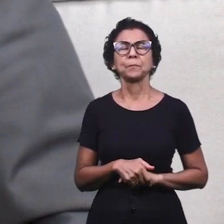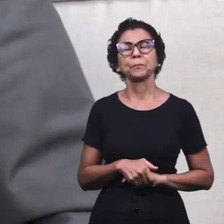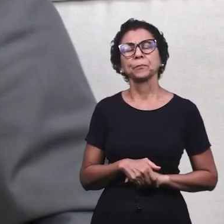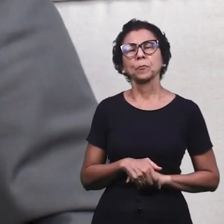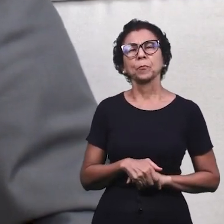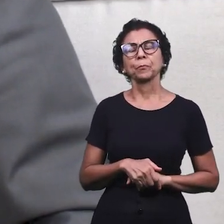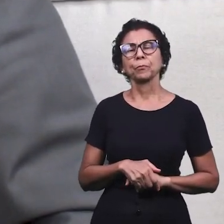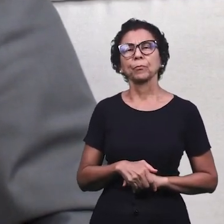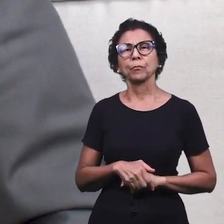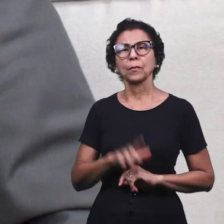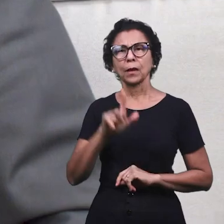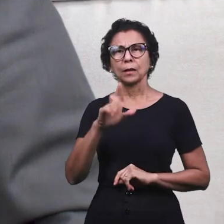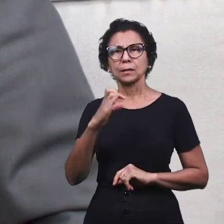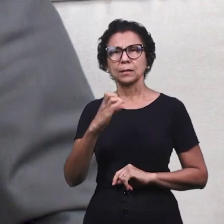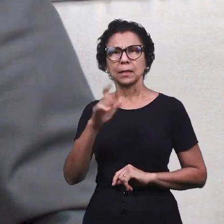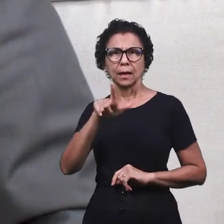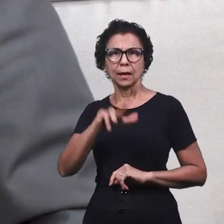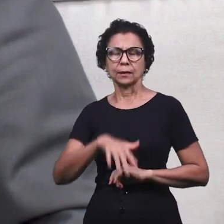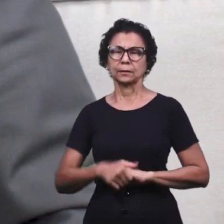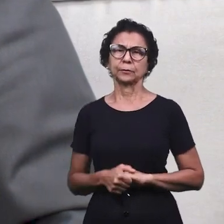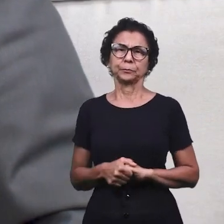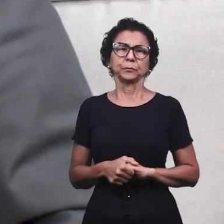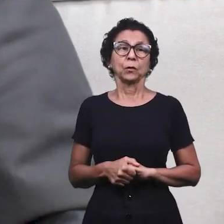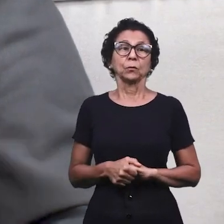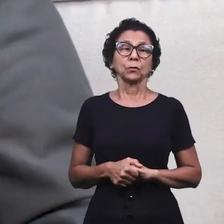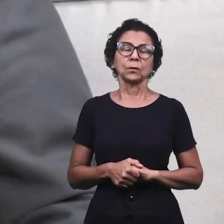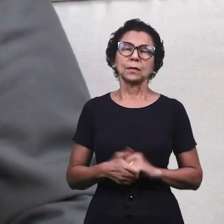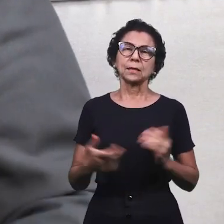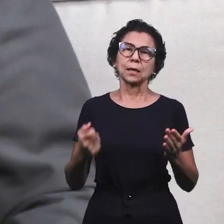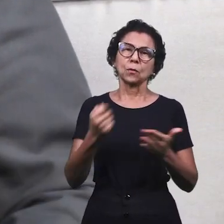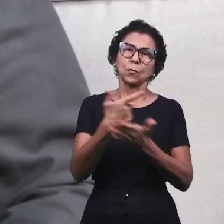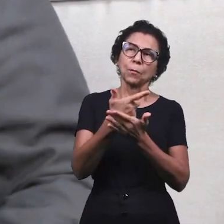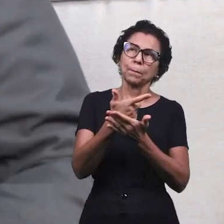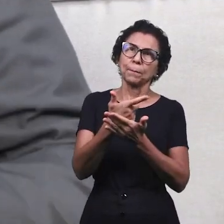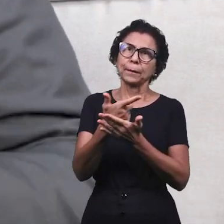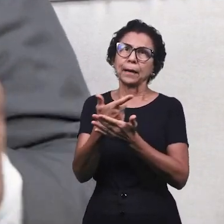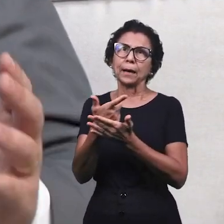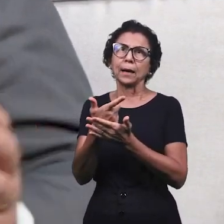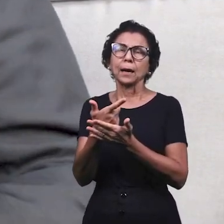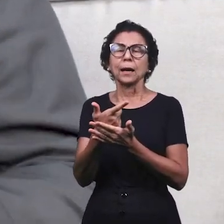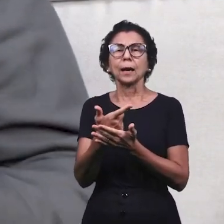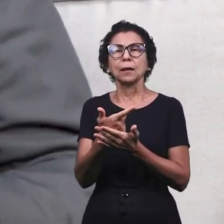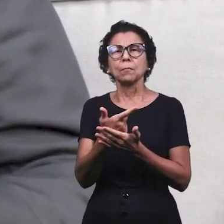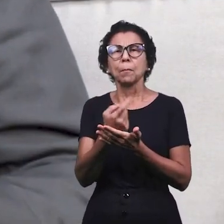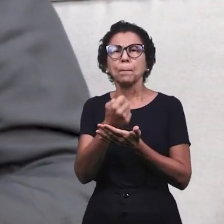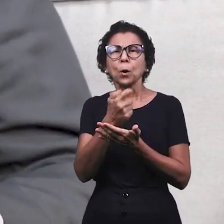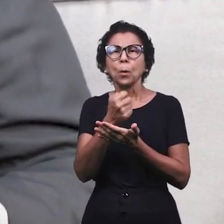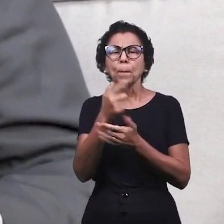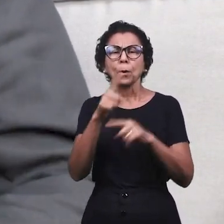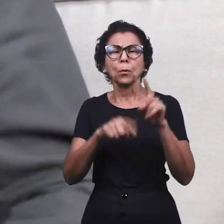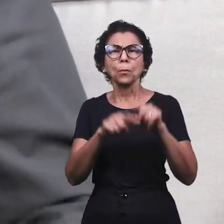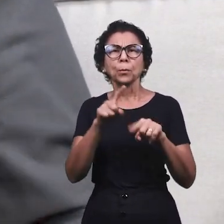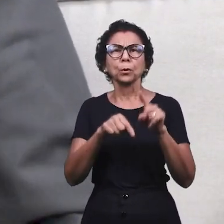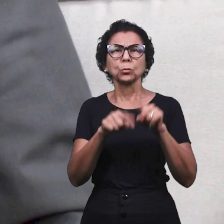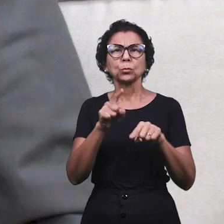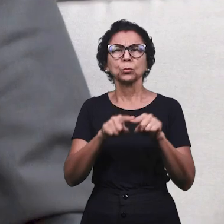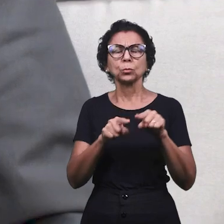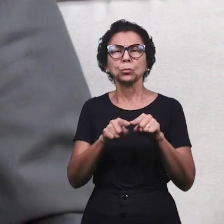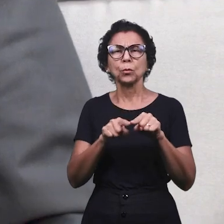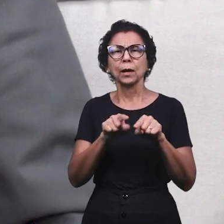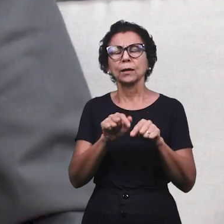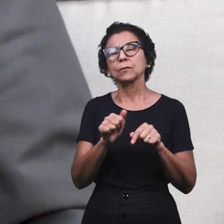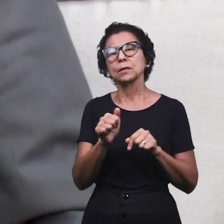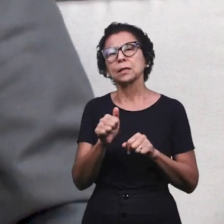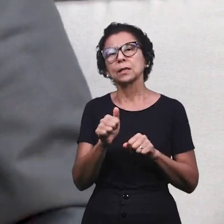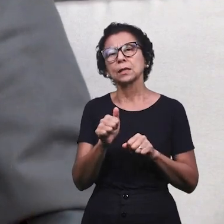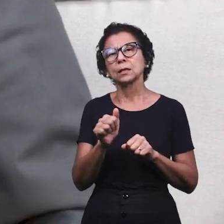O LCL é quando você compra partilhado. Você compra alguns poucos produtos e você usa uma parte